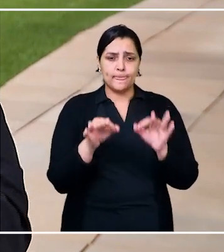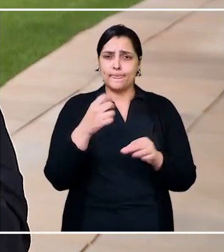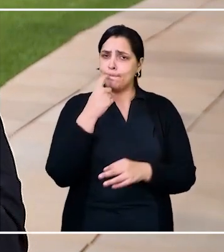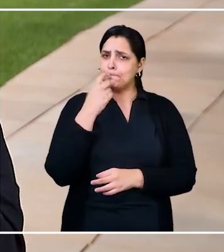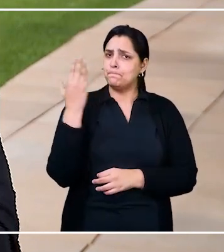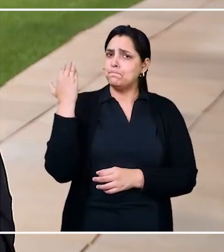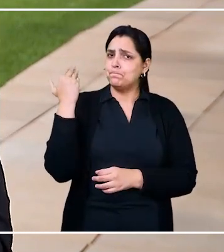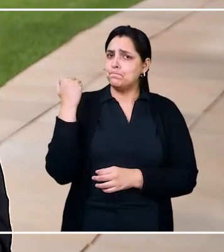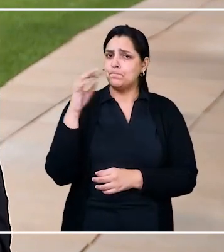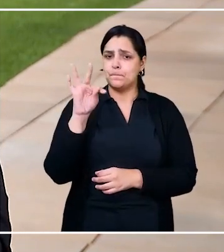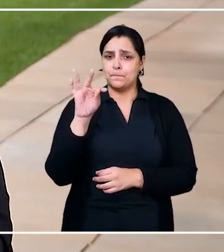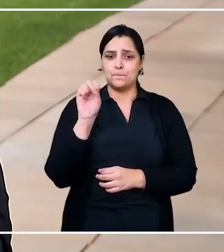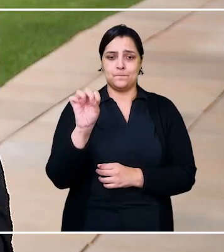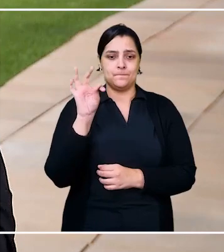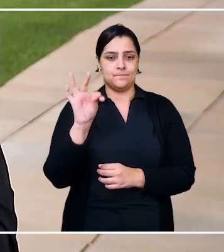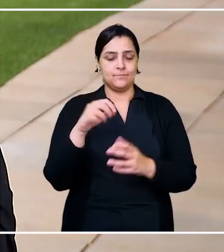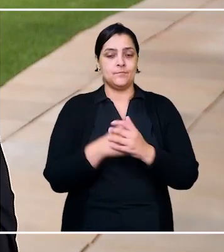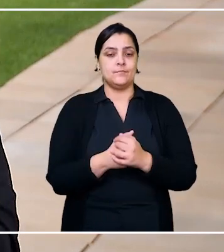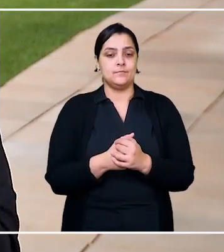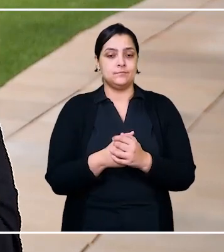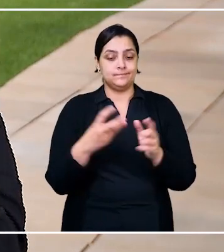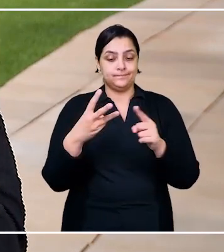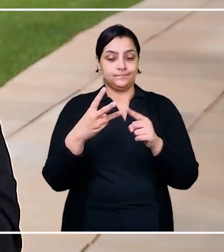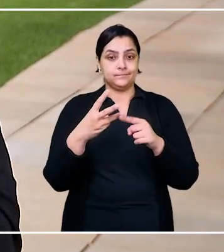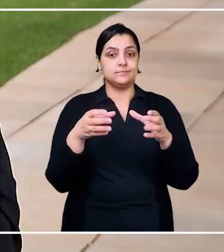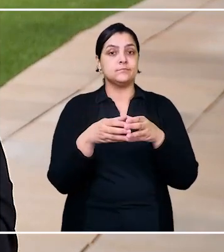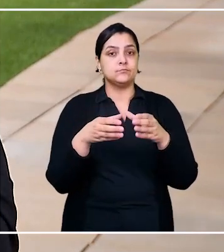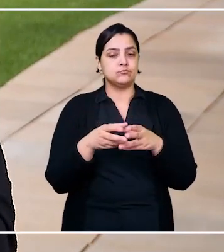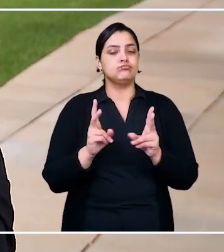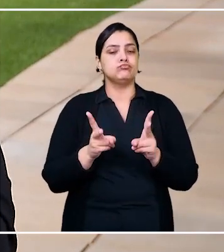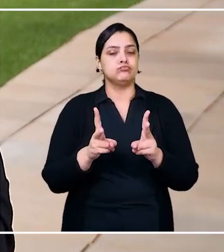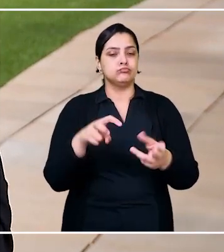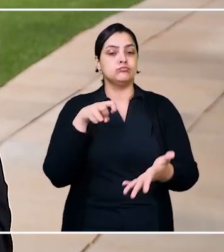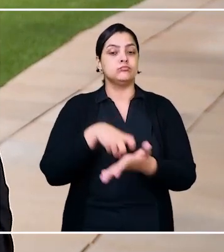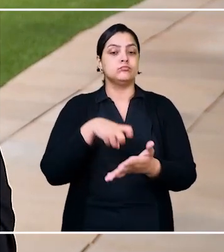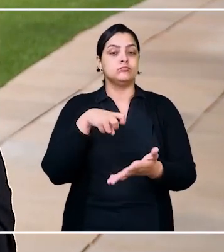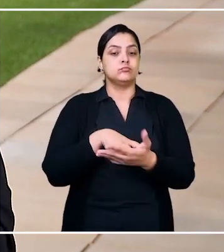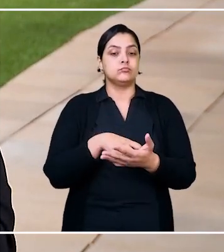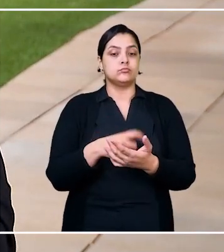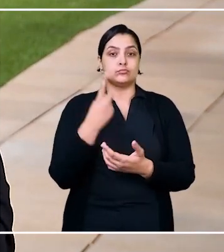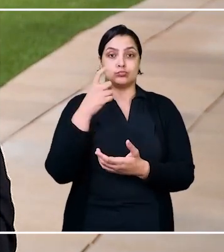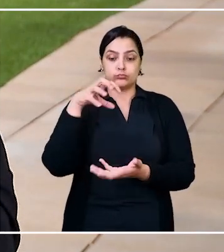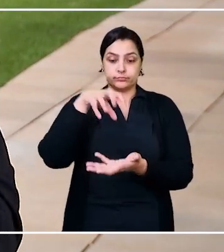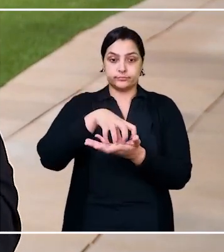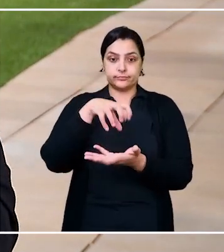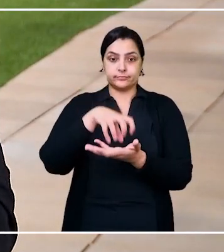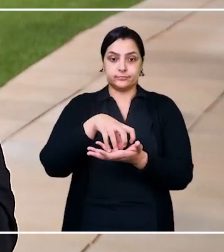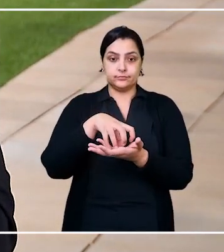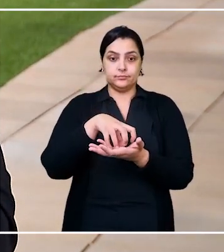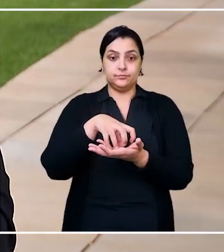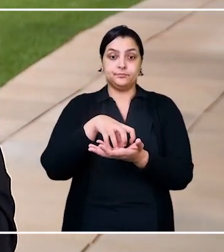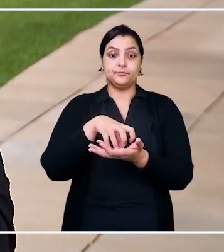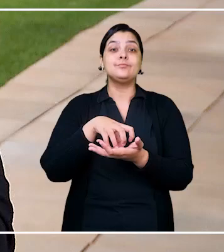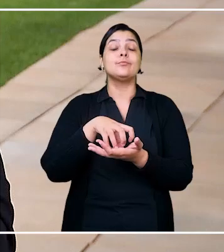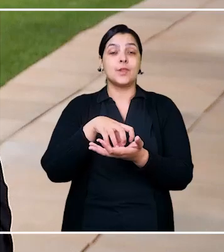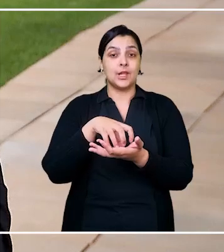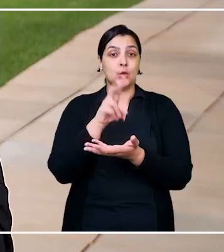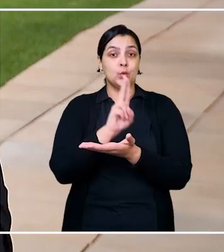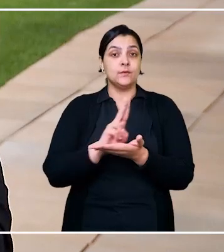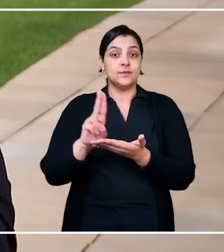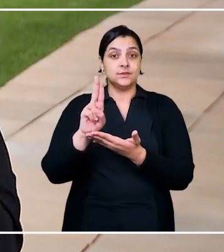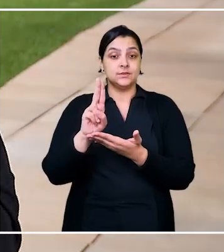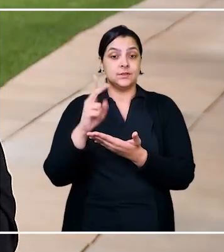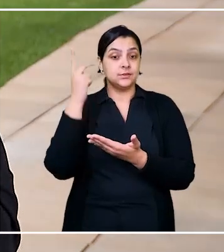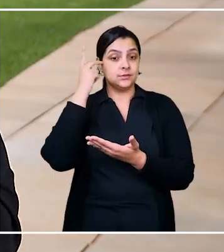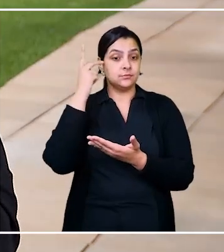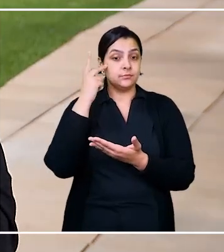em um julgamento recente no Tribunal Superior do Trabalho a terceira turma Manteve a condenação de um Centro Universitário de São